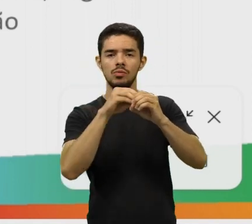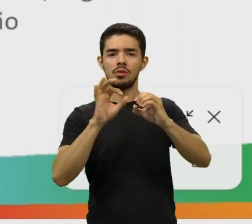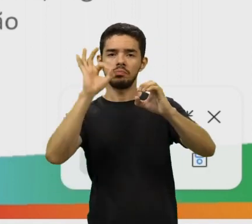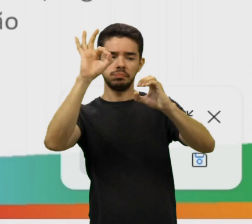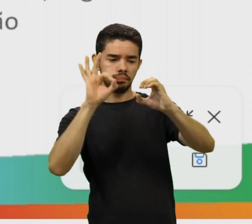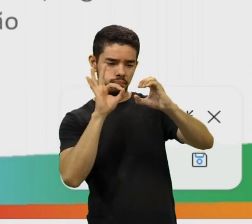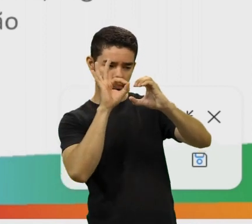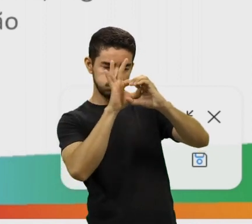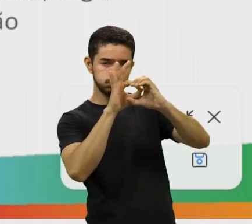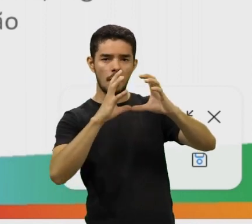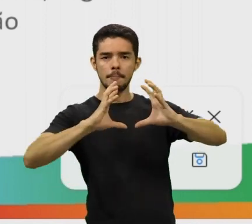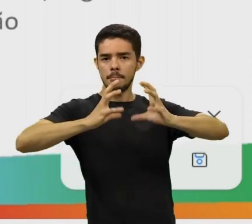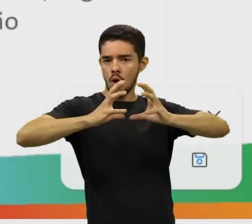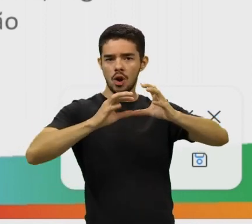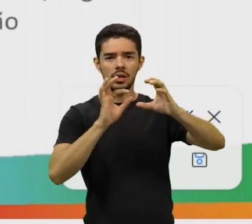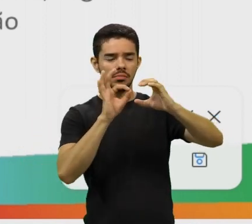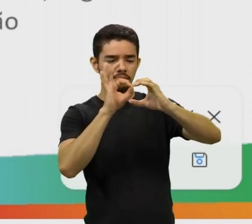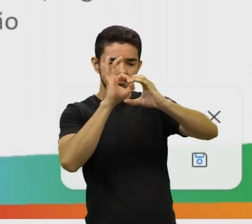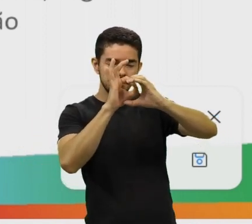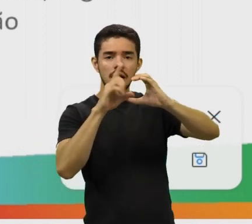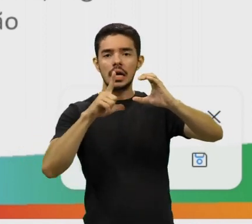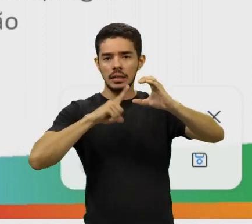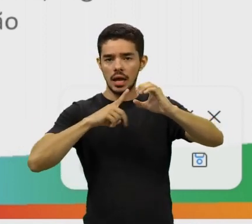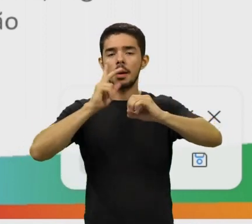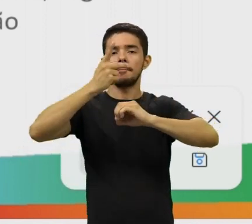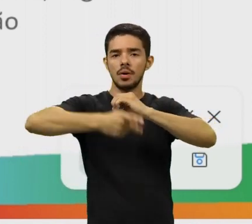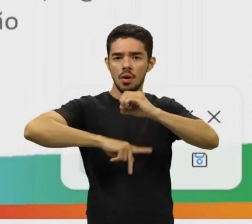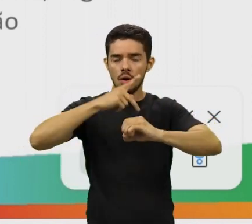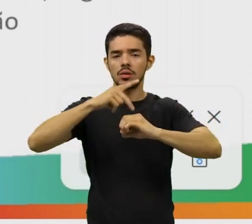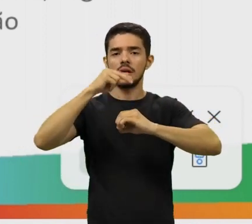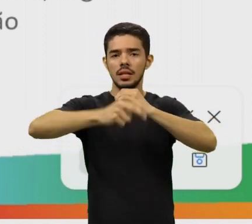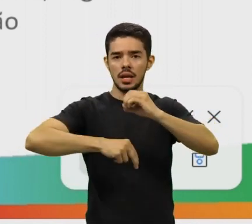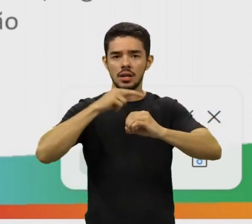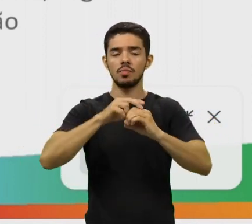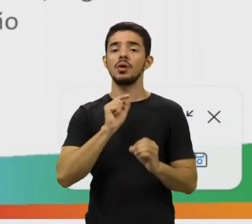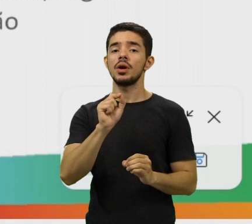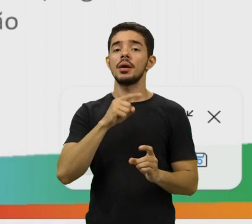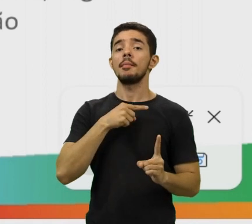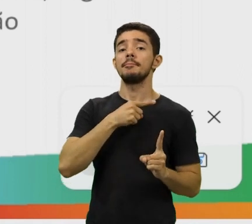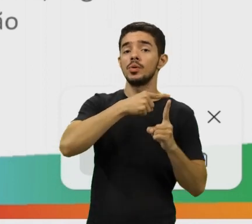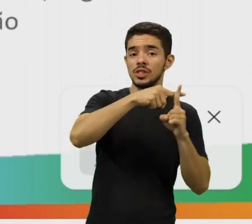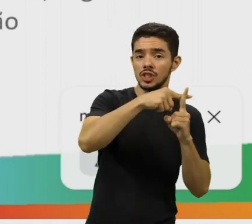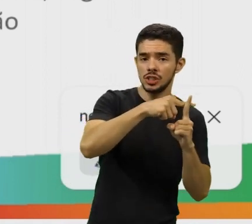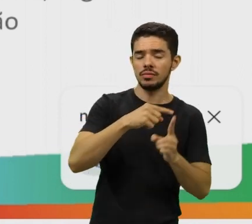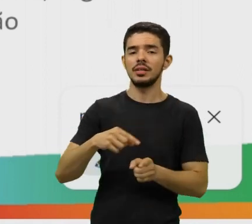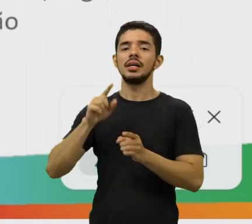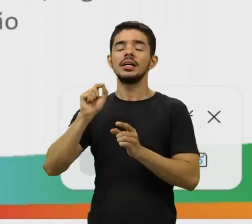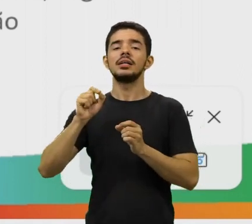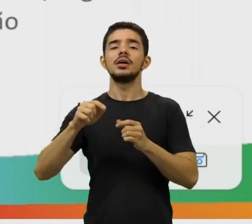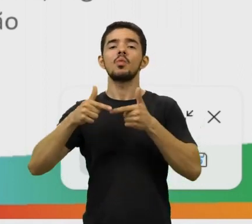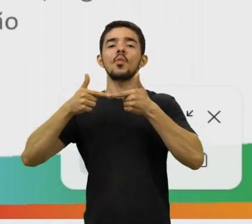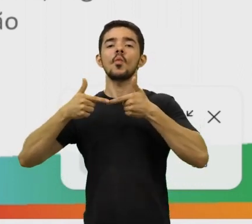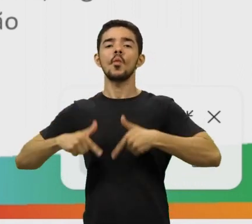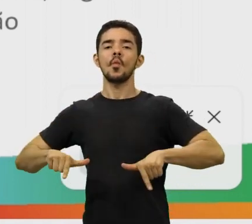núcleo, dentro dessa bola, dentro desse átomo, nós temos prótons e nêutrons, ou seja, carga positiva e carga